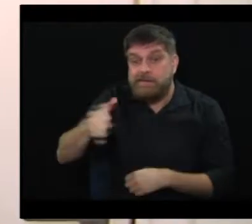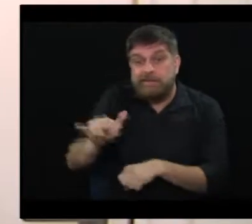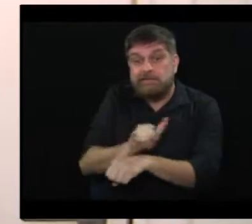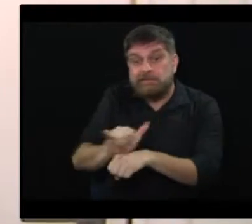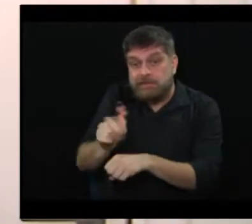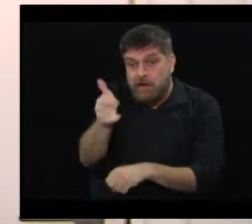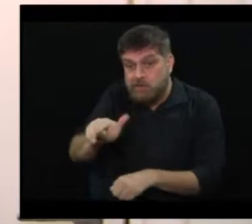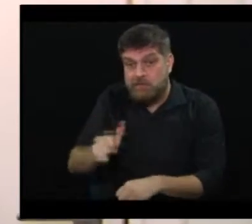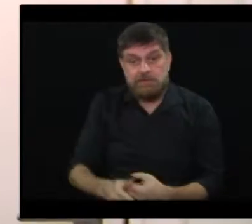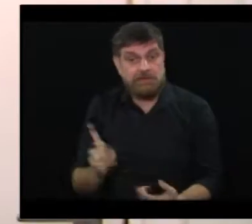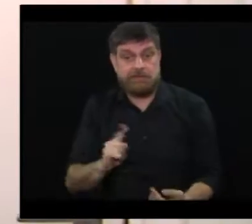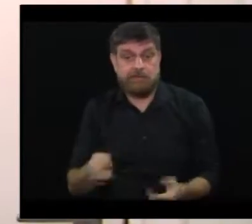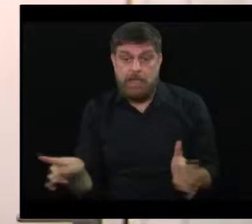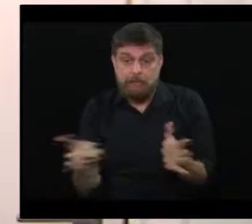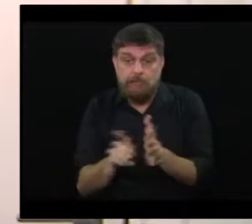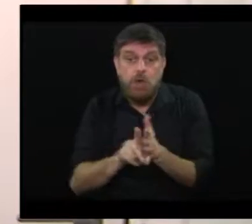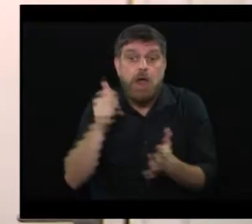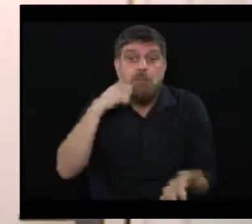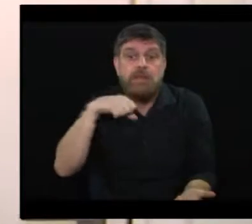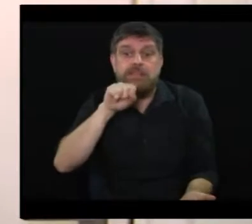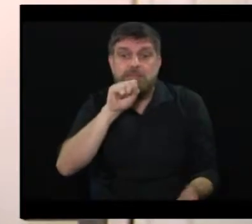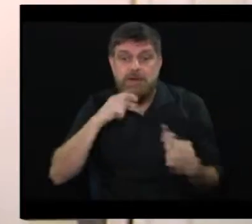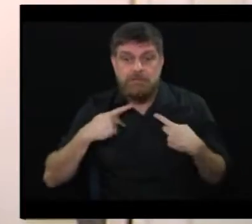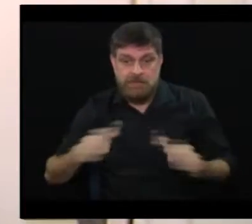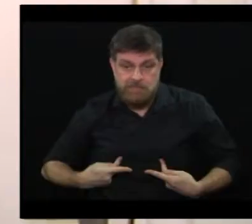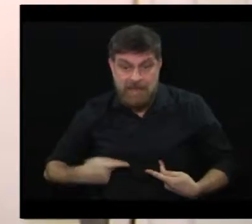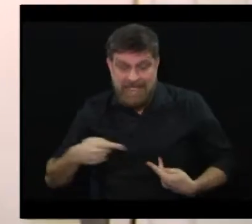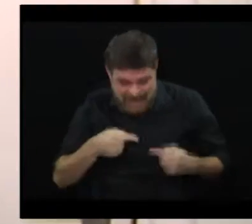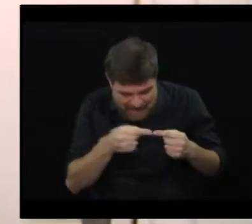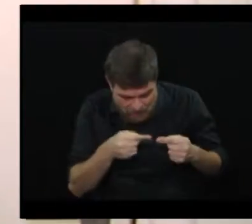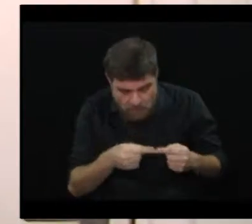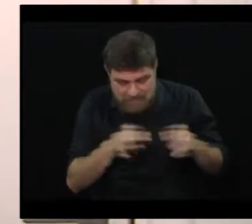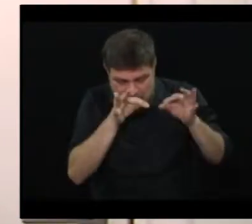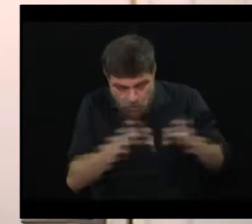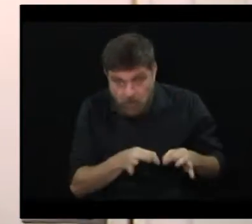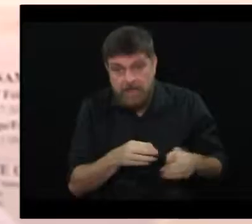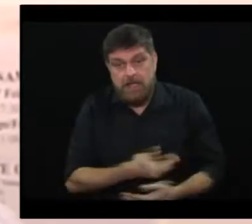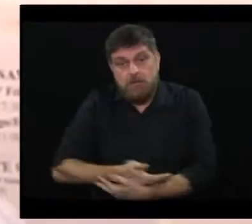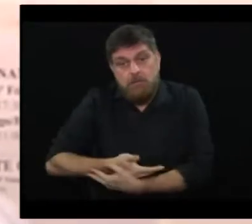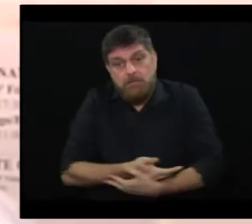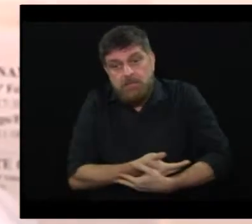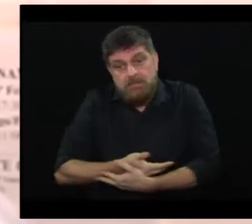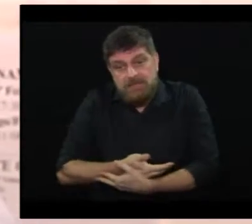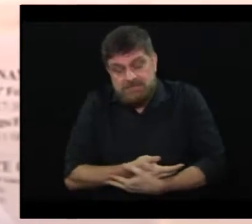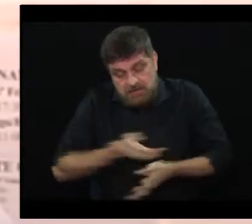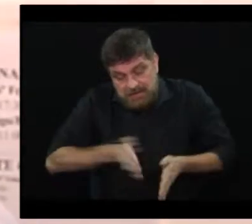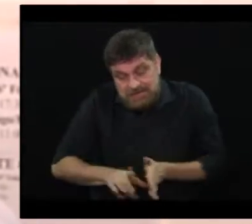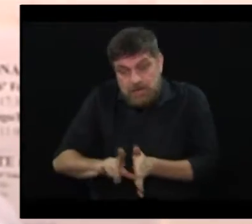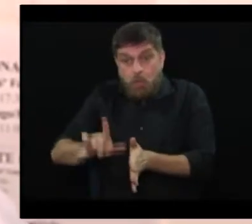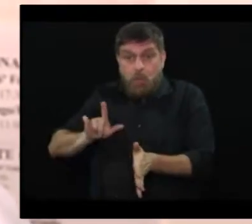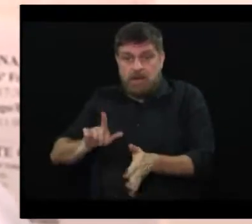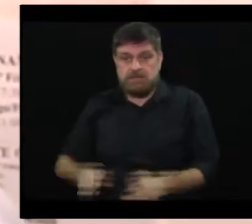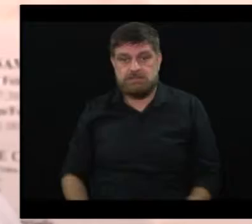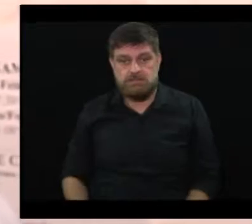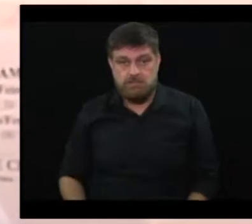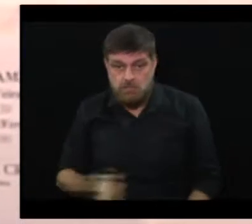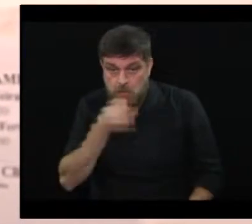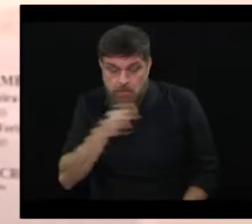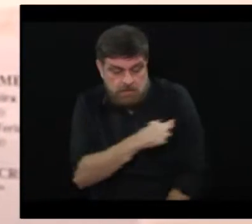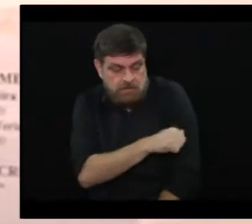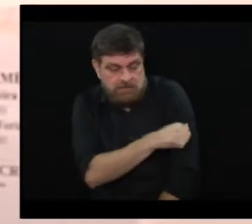que não é o leite materno, né? Que não é o leite mais apropriado para o prematuro. Segundo a enfermeira, nada